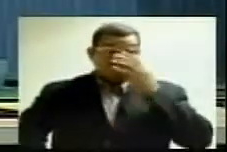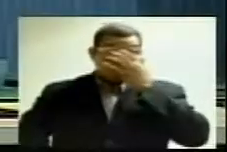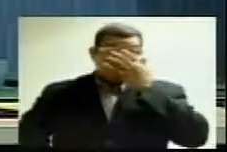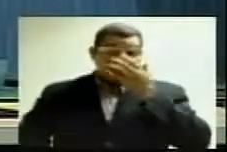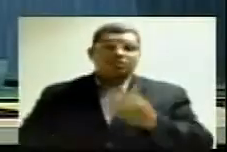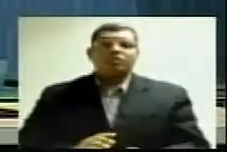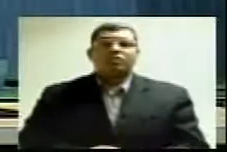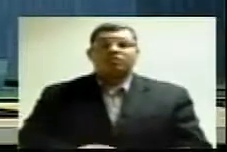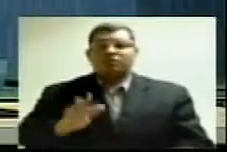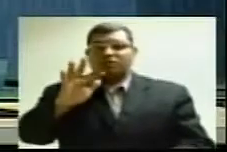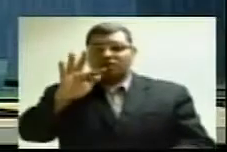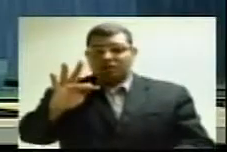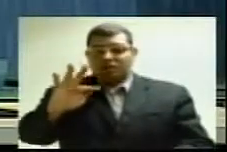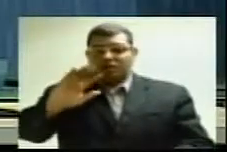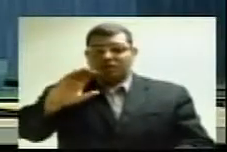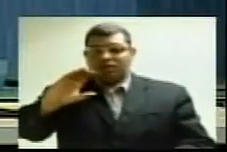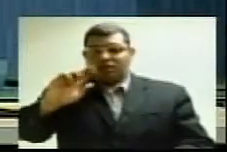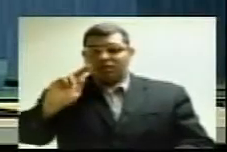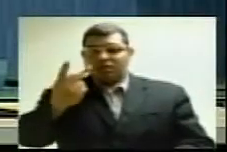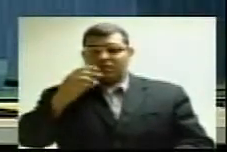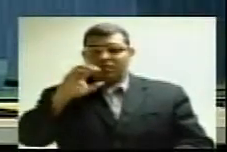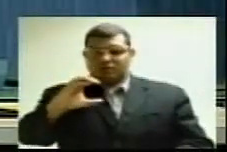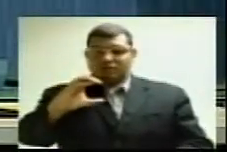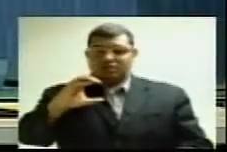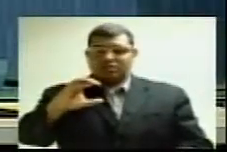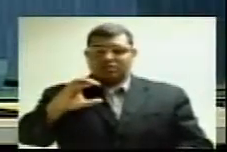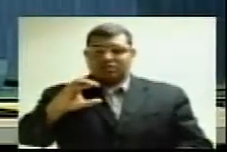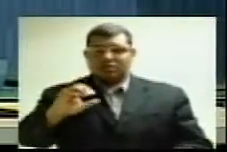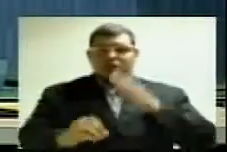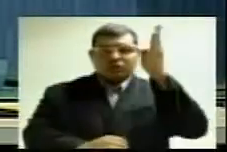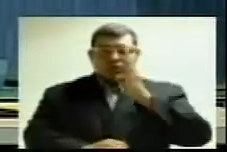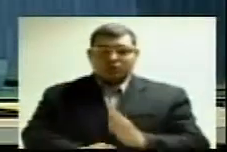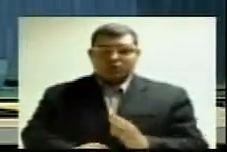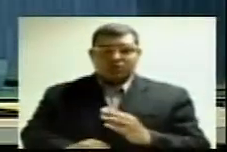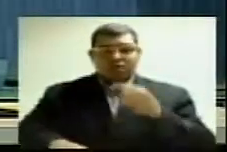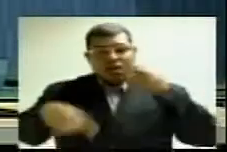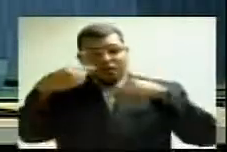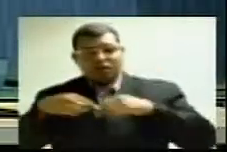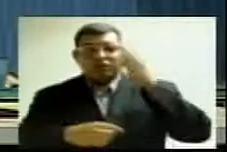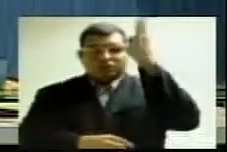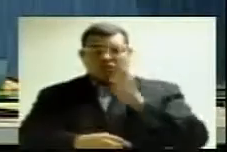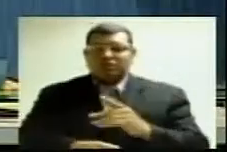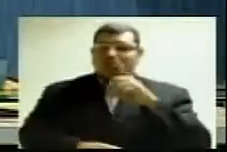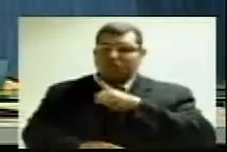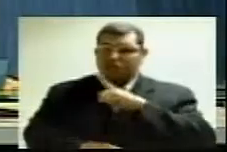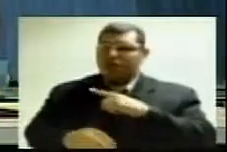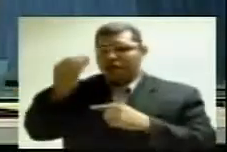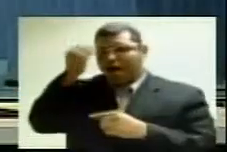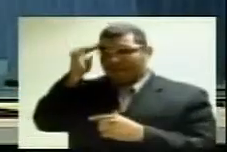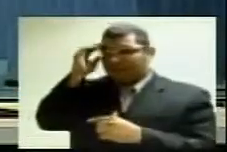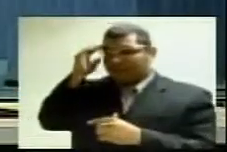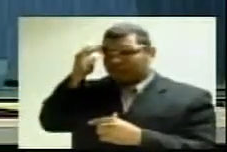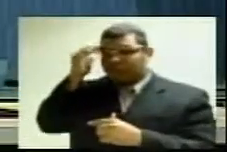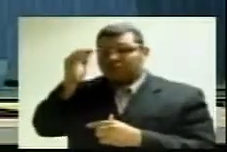do ex-presidente Fernando Henrique Cardoso, a política brasileira tende